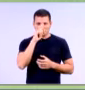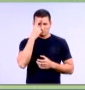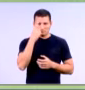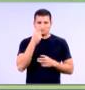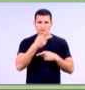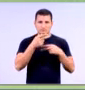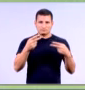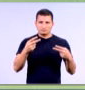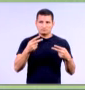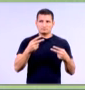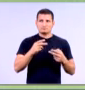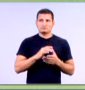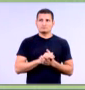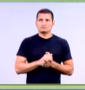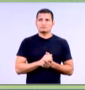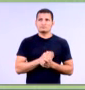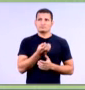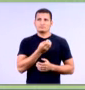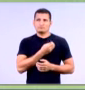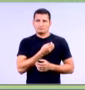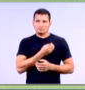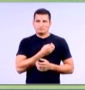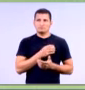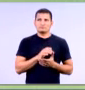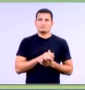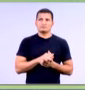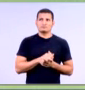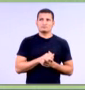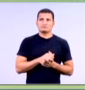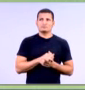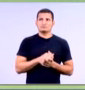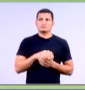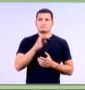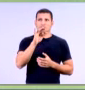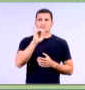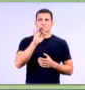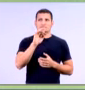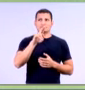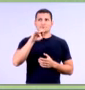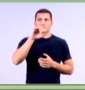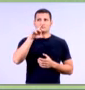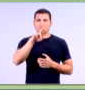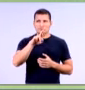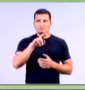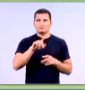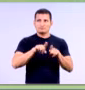determinado número, com determinado titular e com determinado saldo. Ok.